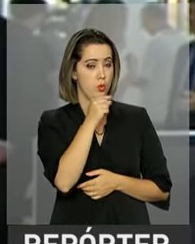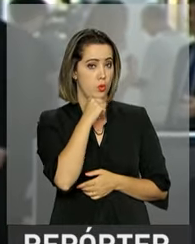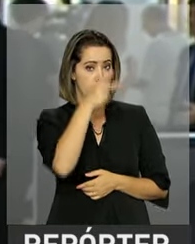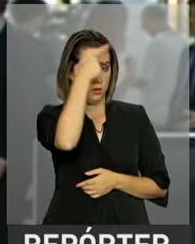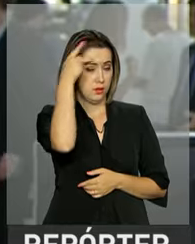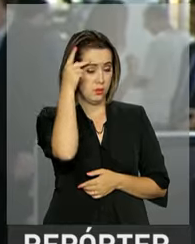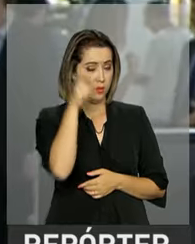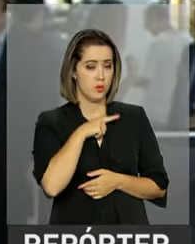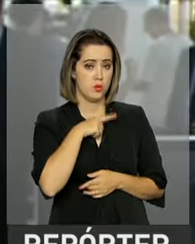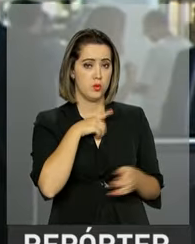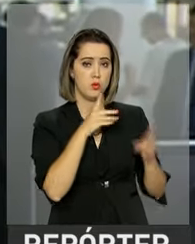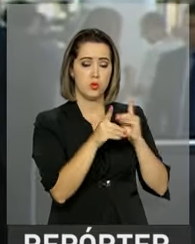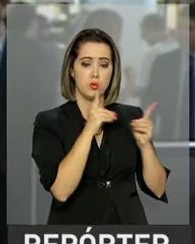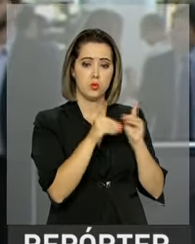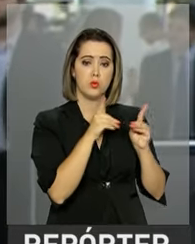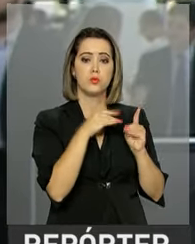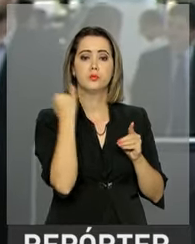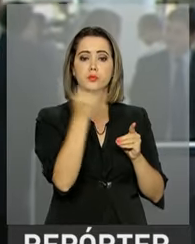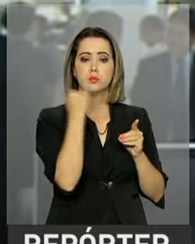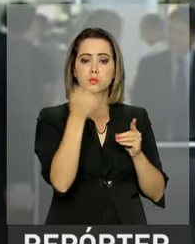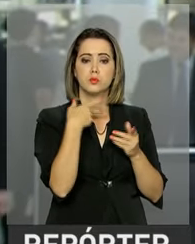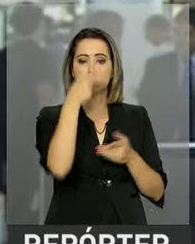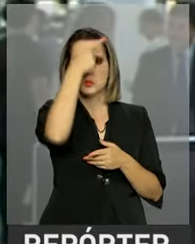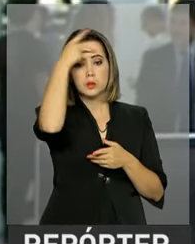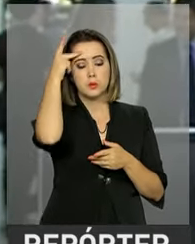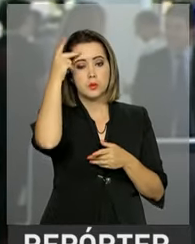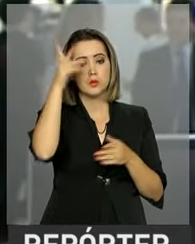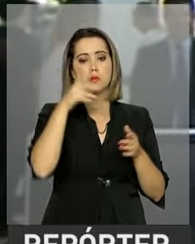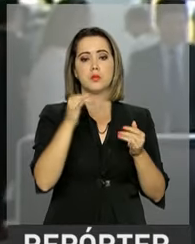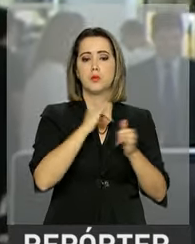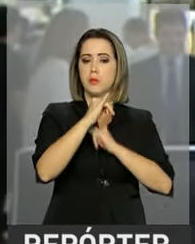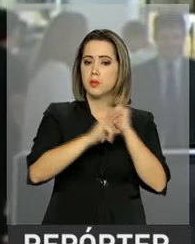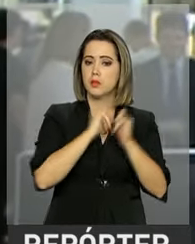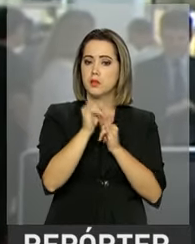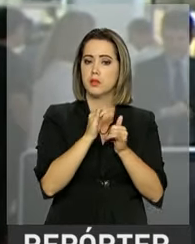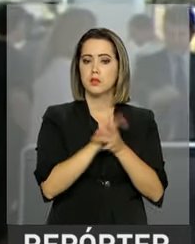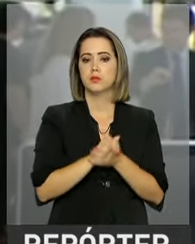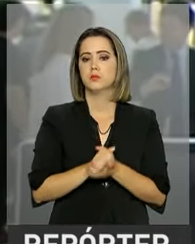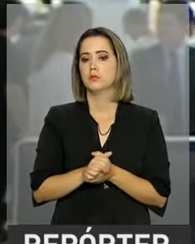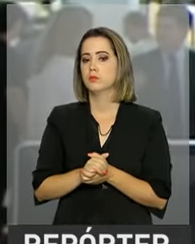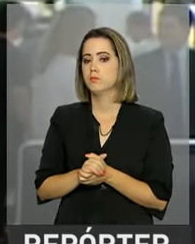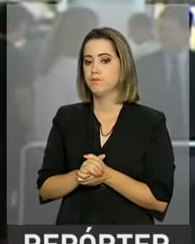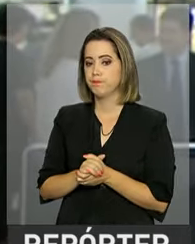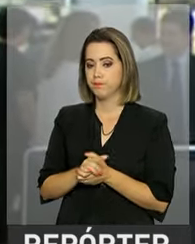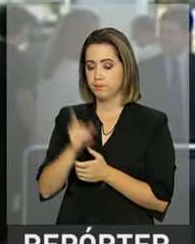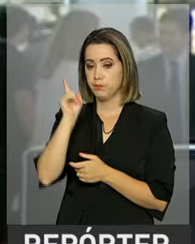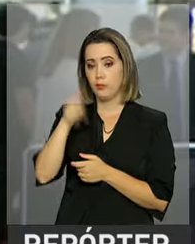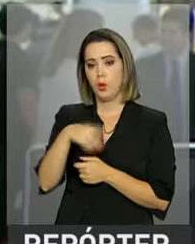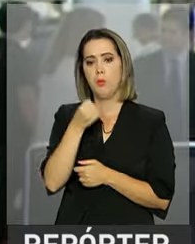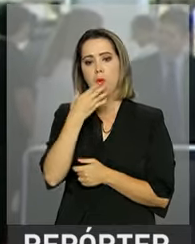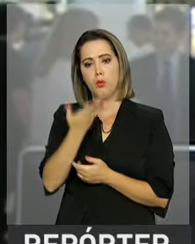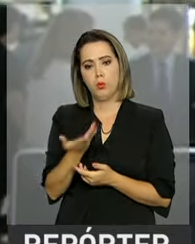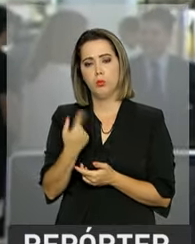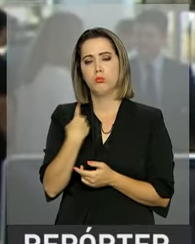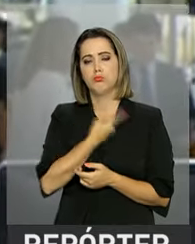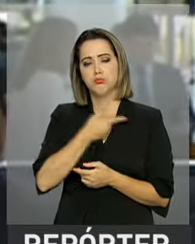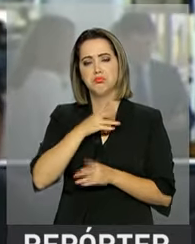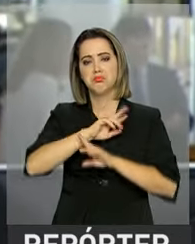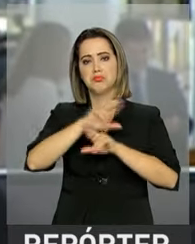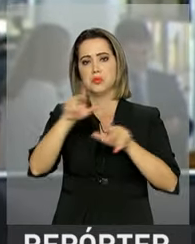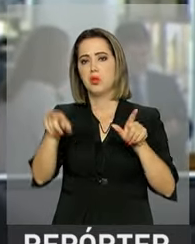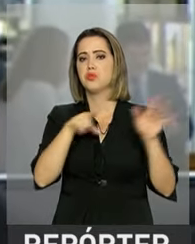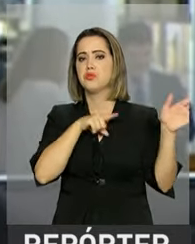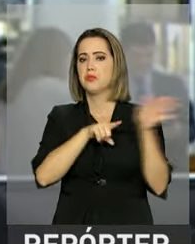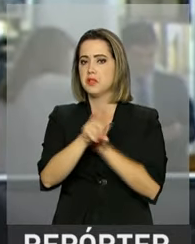e um debate bastante dinâmico não é feito também perguntas pela internet como é que o senhor avalia esse debate é muito produtivo muito dinâmico várias